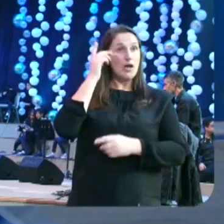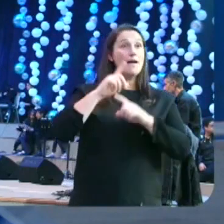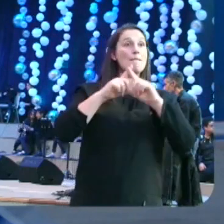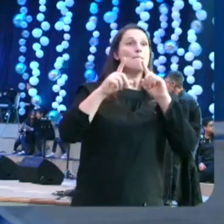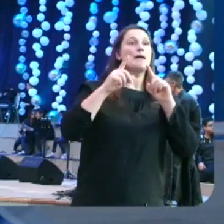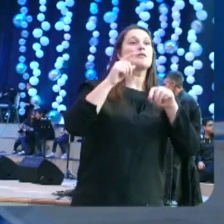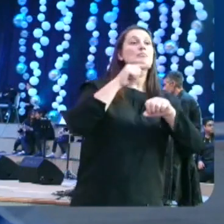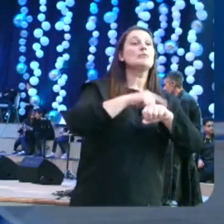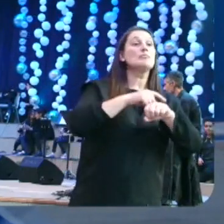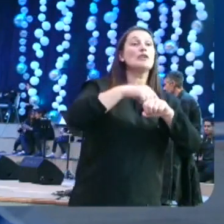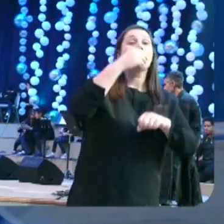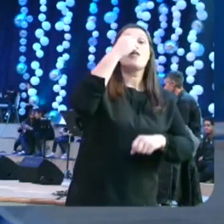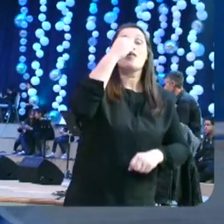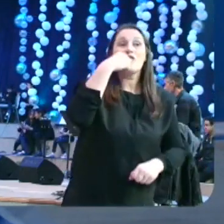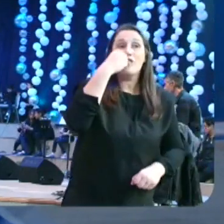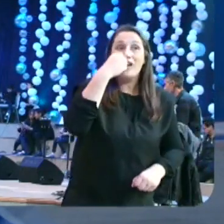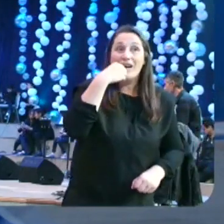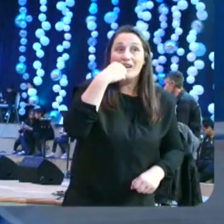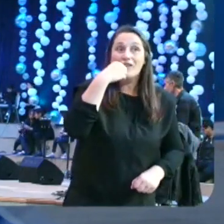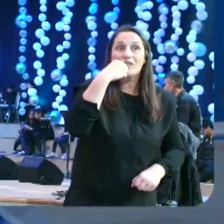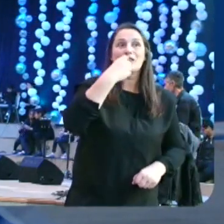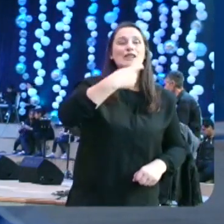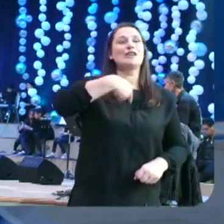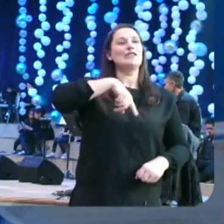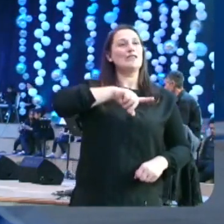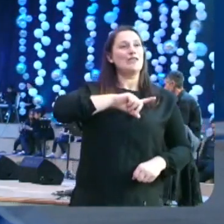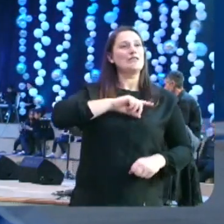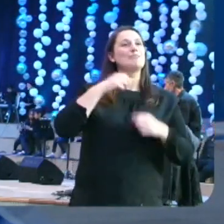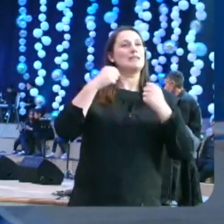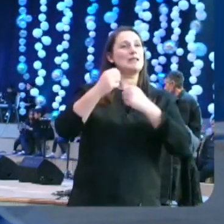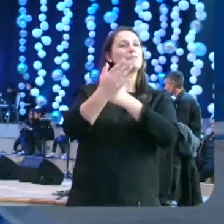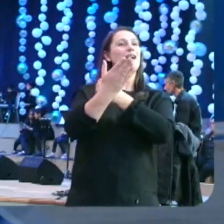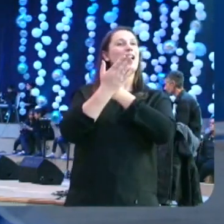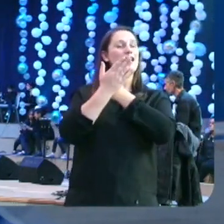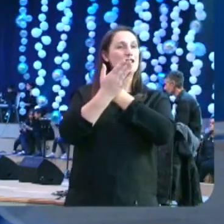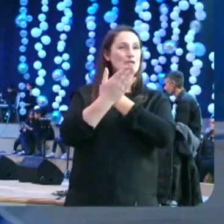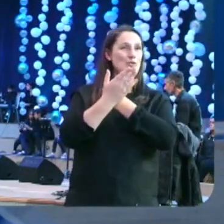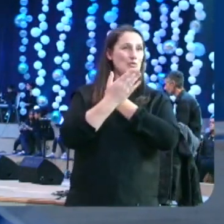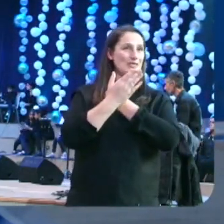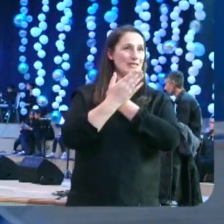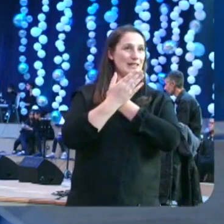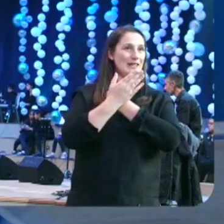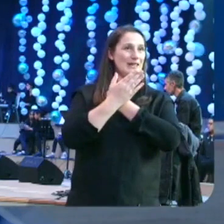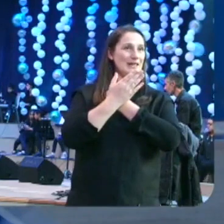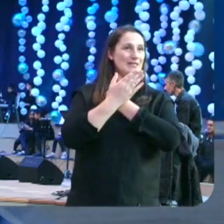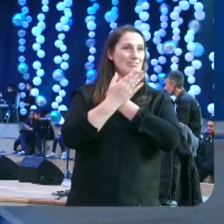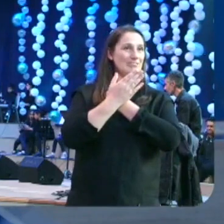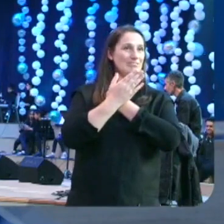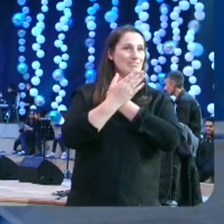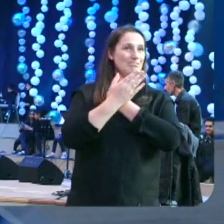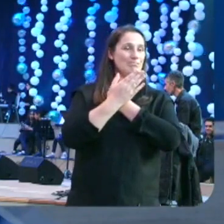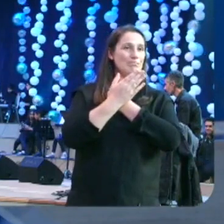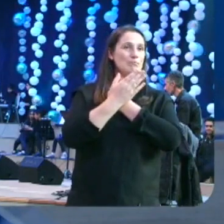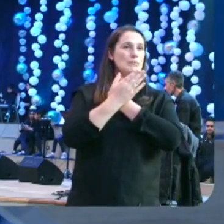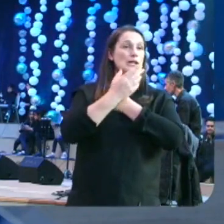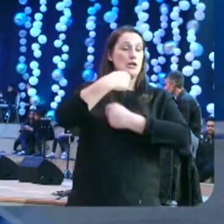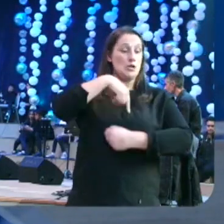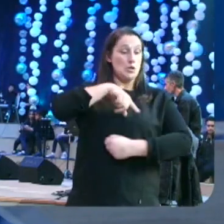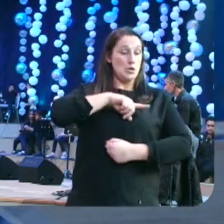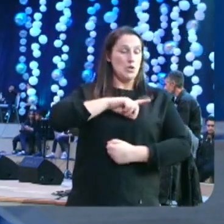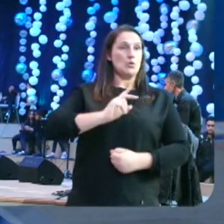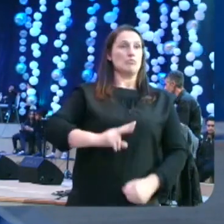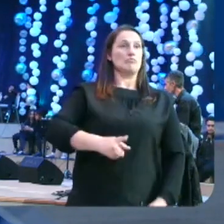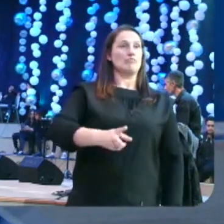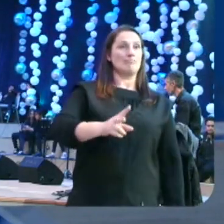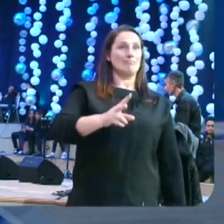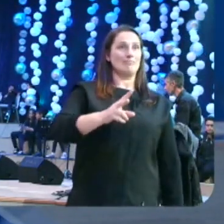e incapaz, a gente precisa de alguém que empreste graça poderosa para levantar a nossa vida.